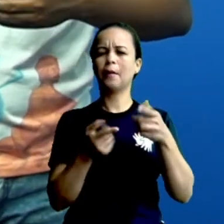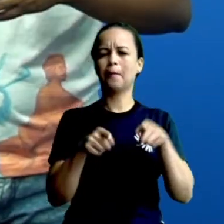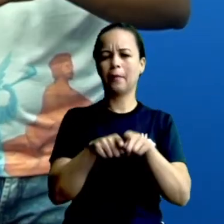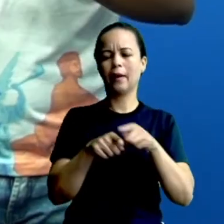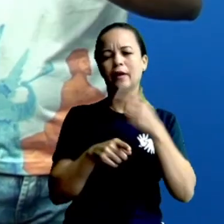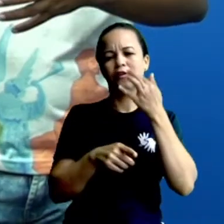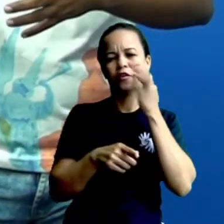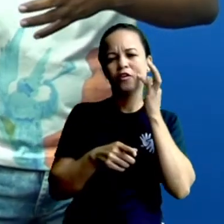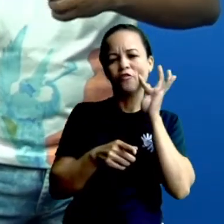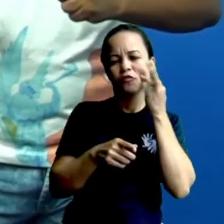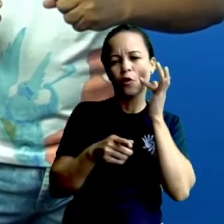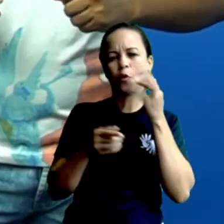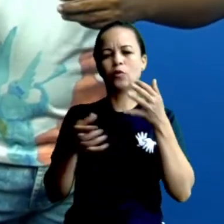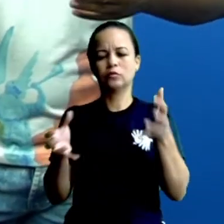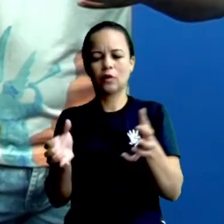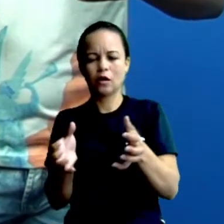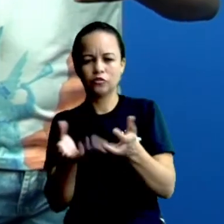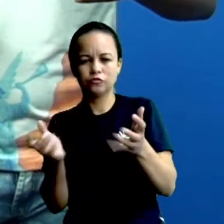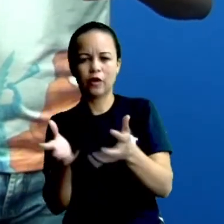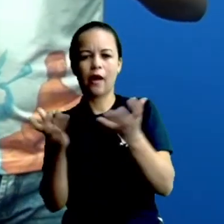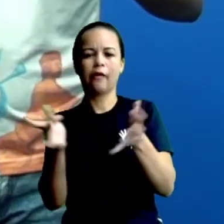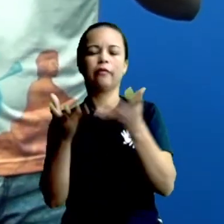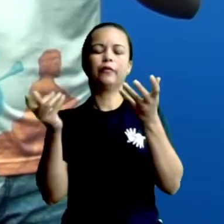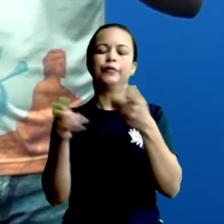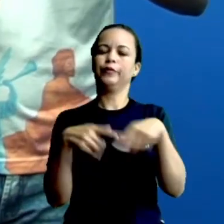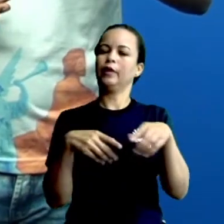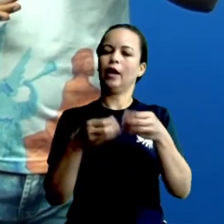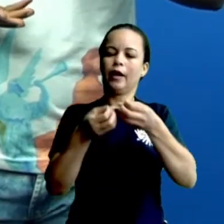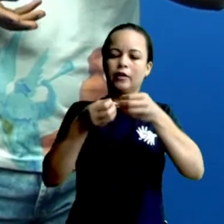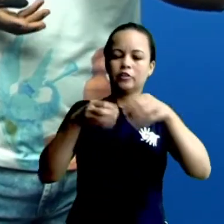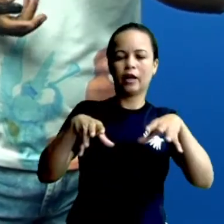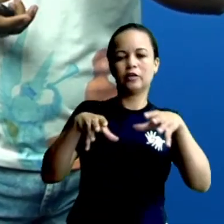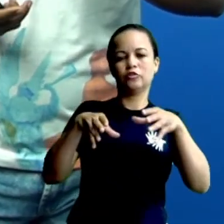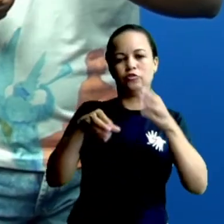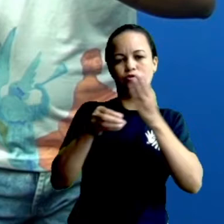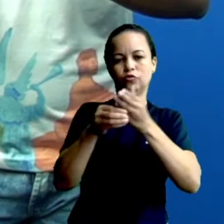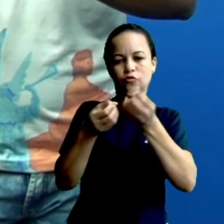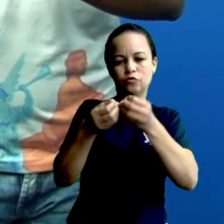frutas e verduras, cascas de ovos, e fazendo com que esse material